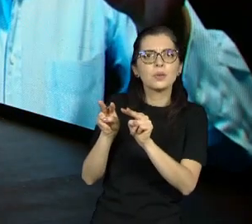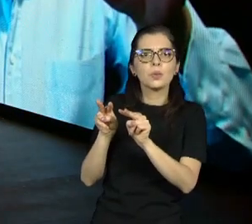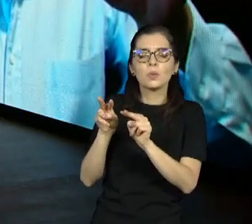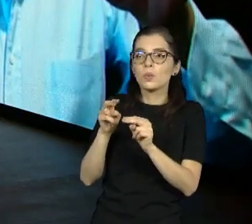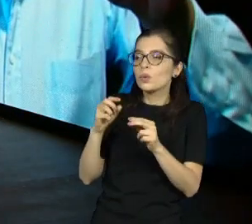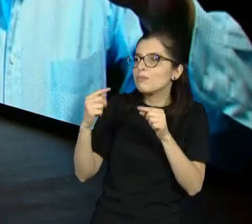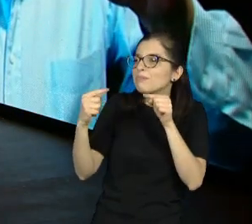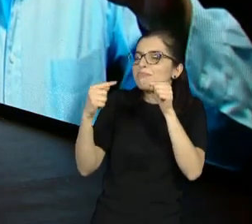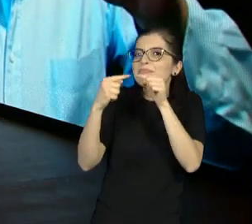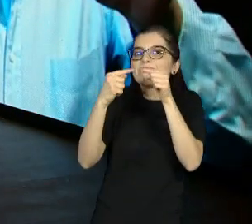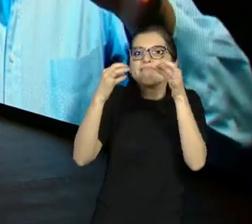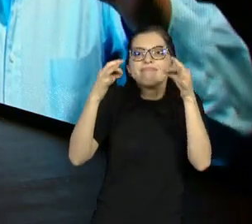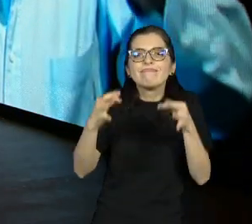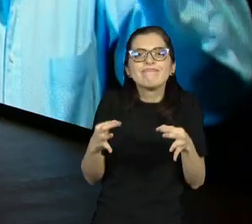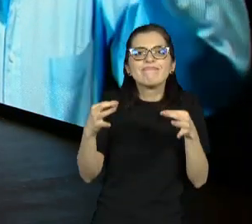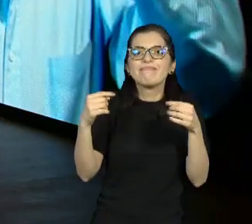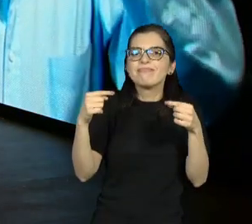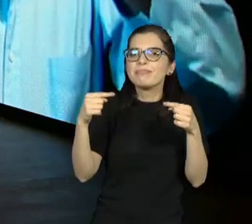Era como se fosse